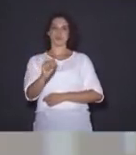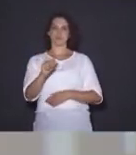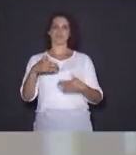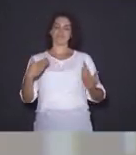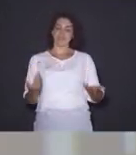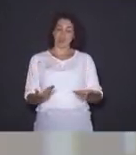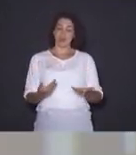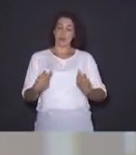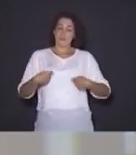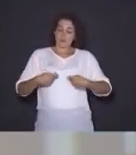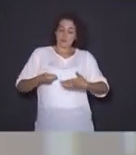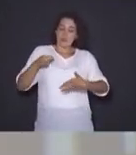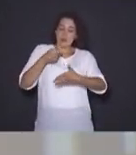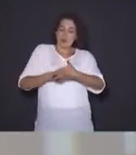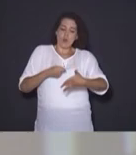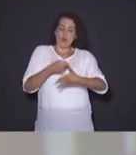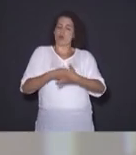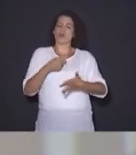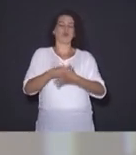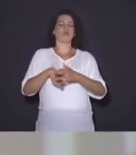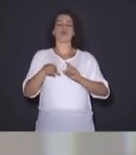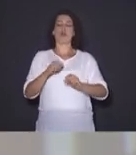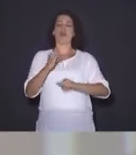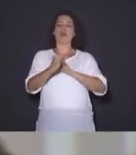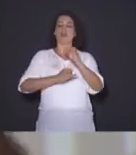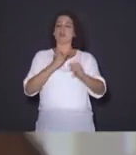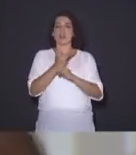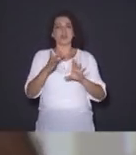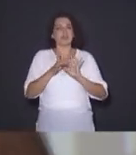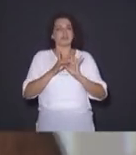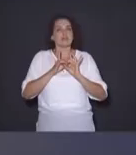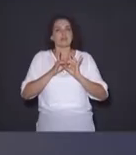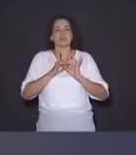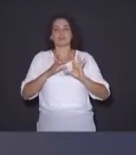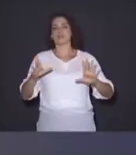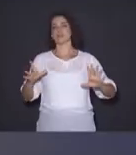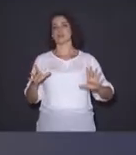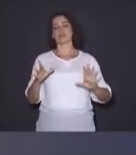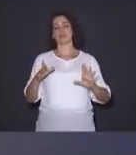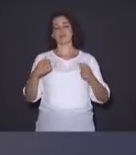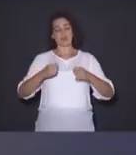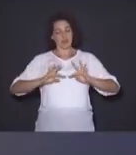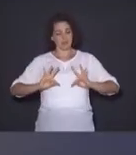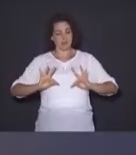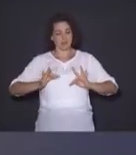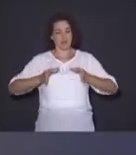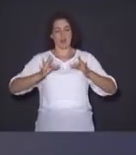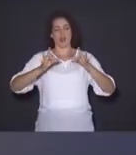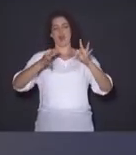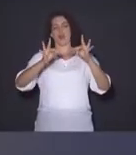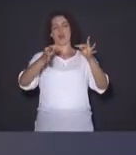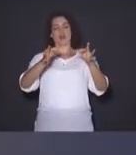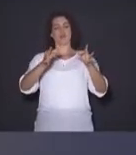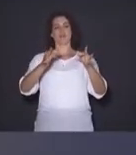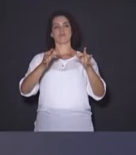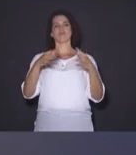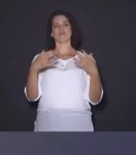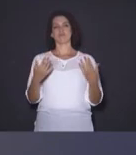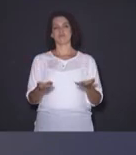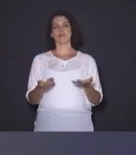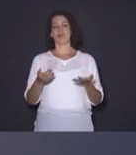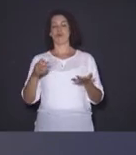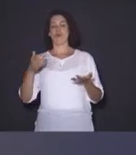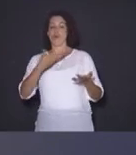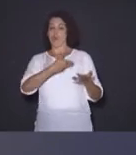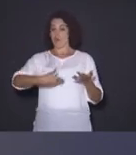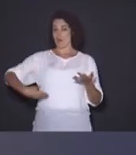neutralidade da rede a luta pela neutralidade da rede do ponto de vista tecnológica que esse famigerado governo